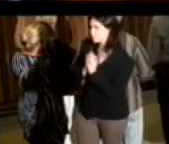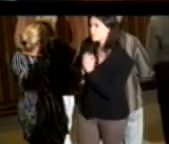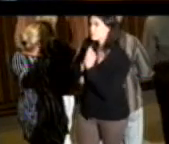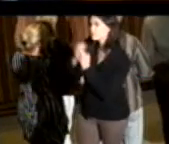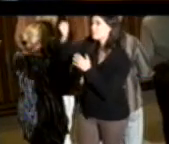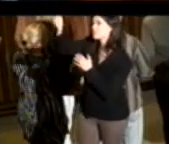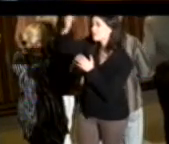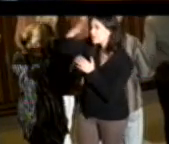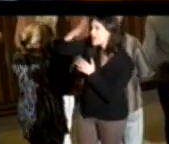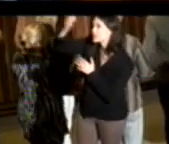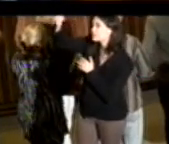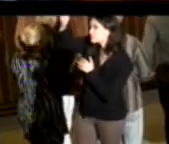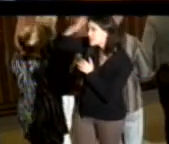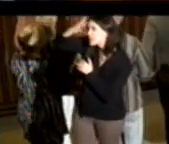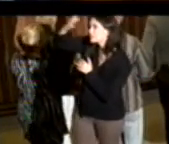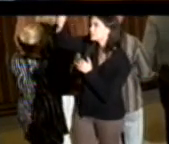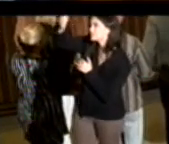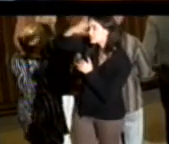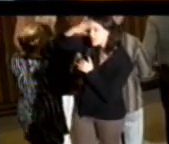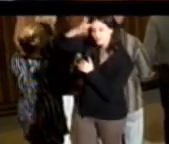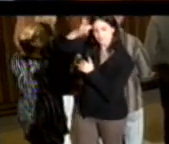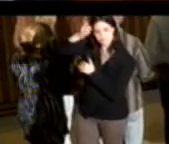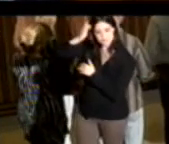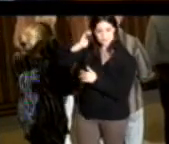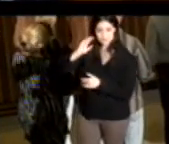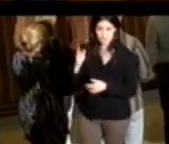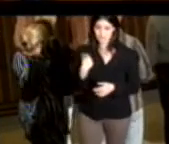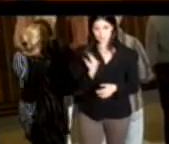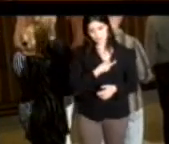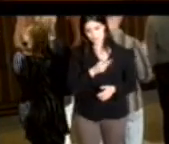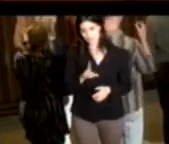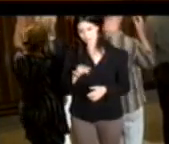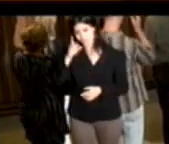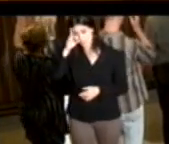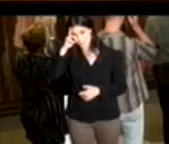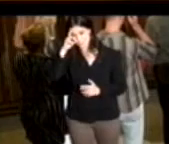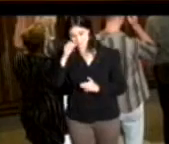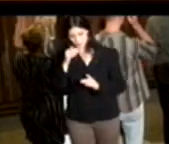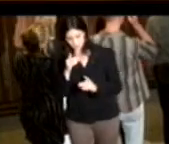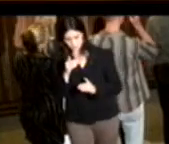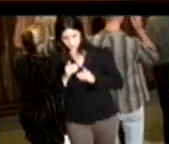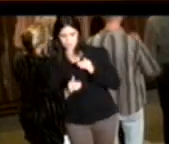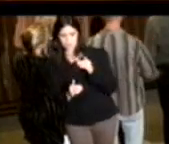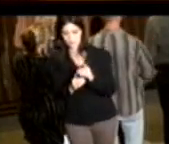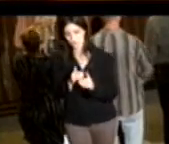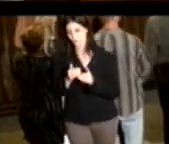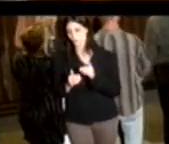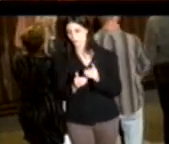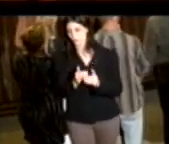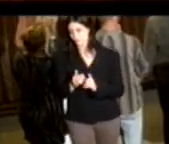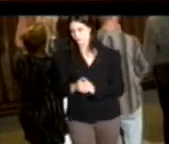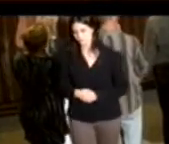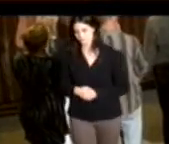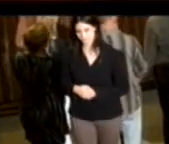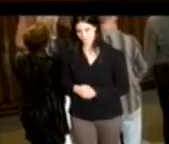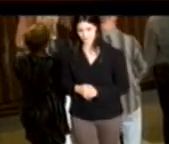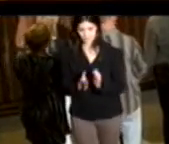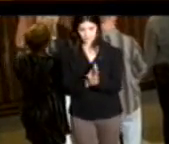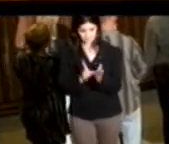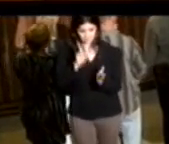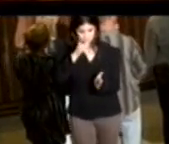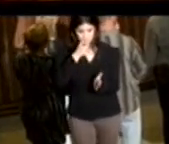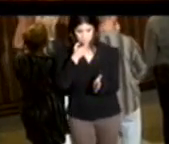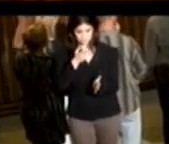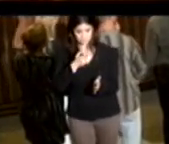me dá a tua graça. E a gente vai caminhar um dia de cada vez, tá? A Bíblia diz assim: irai-vos e não